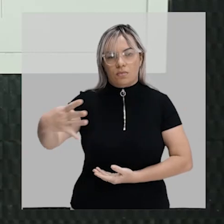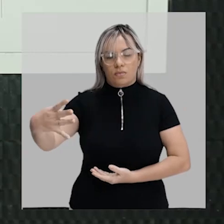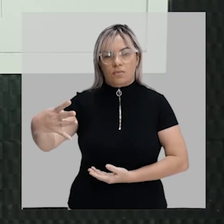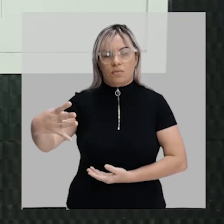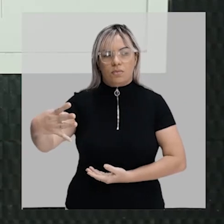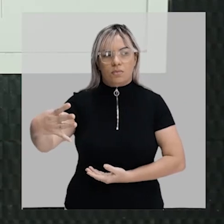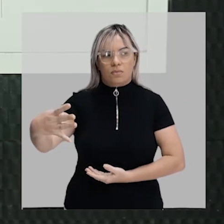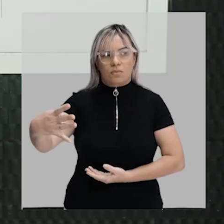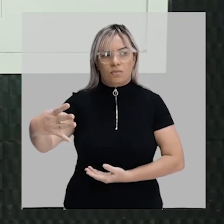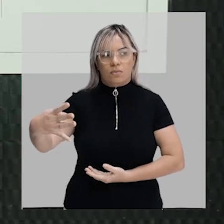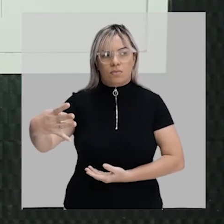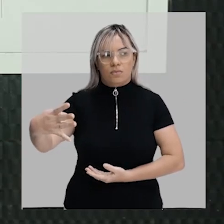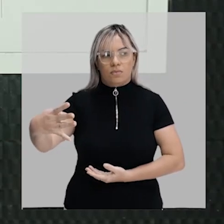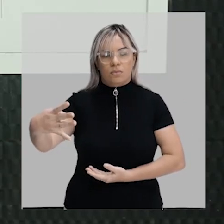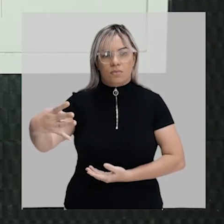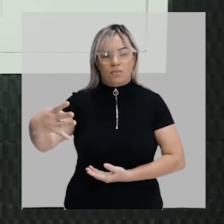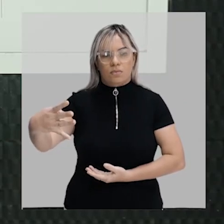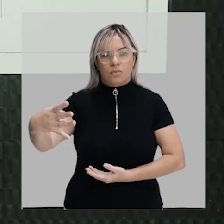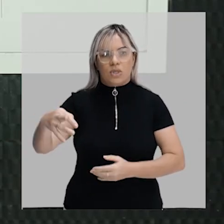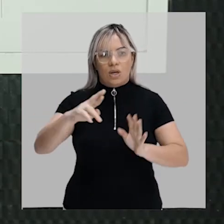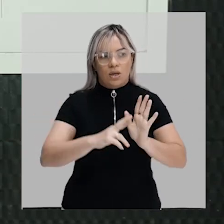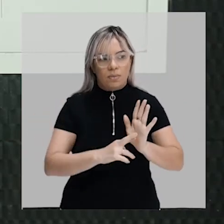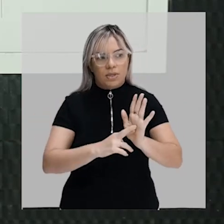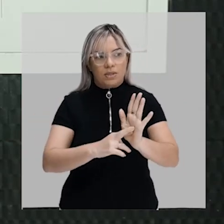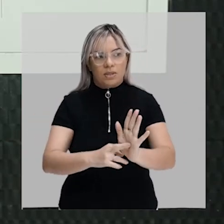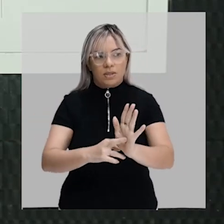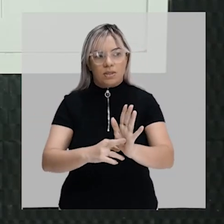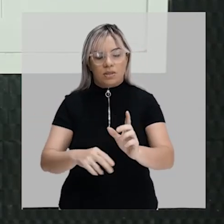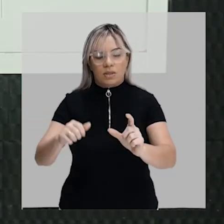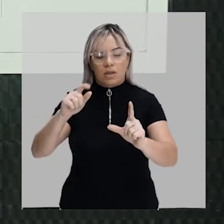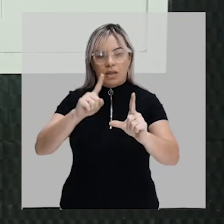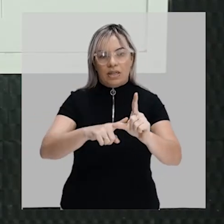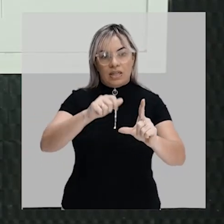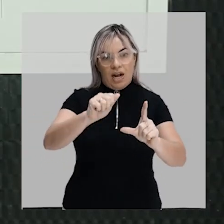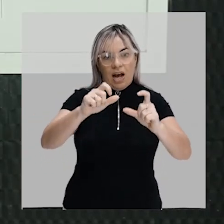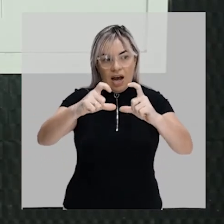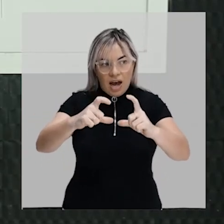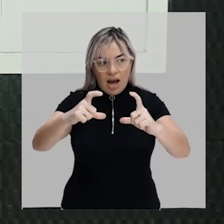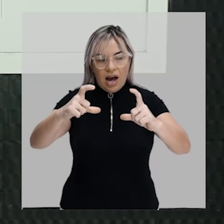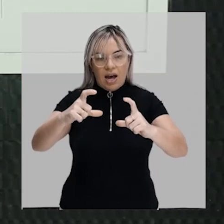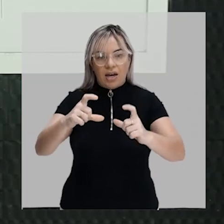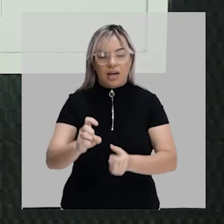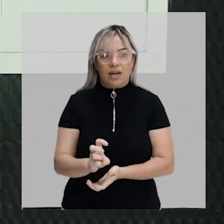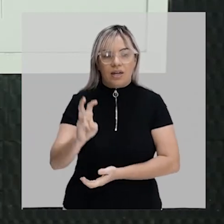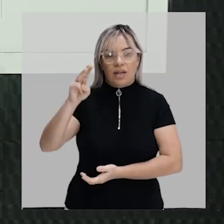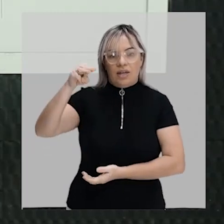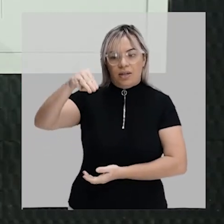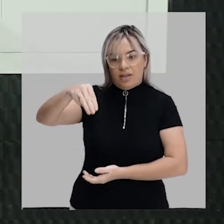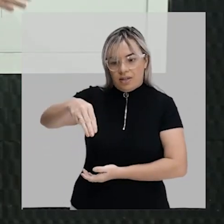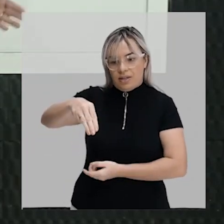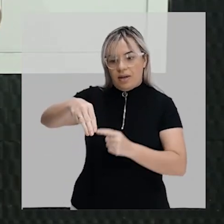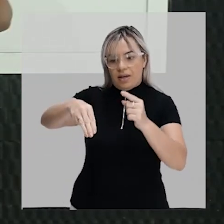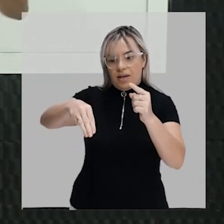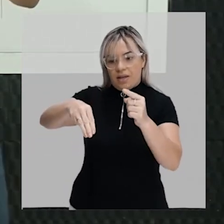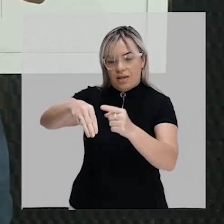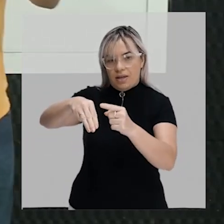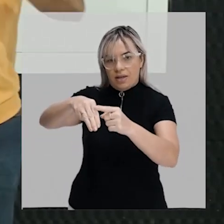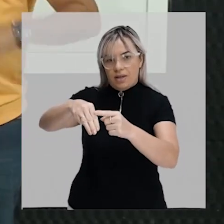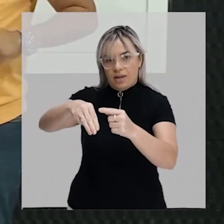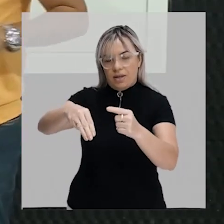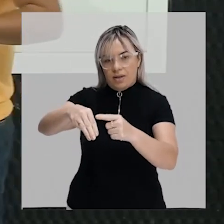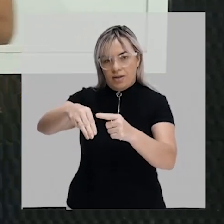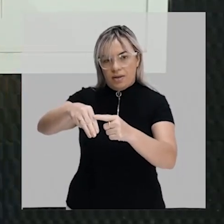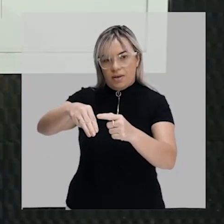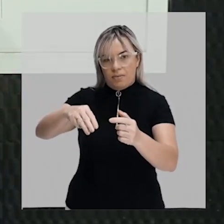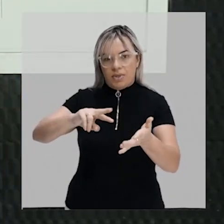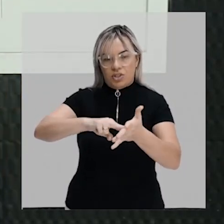matriz m por um lá tem em milinhas uma quantidade m de linhas é